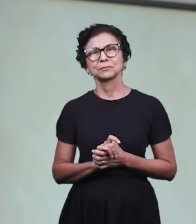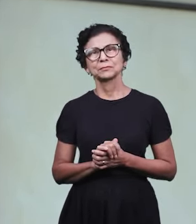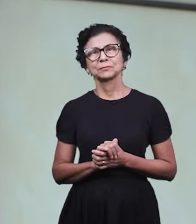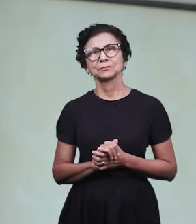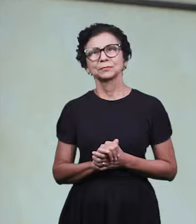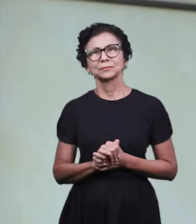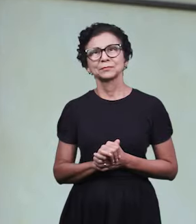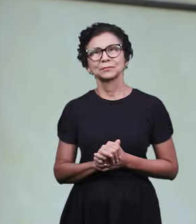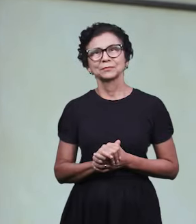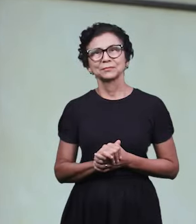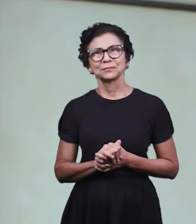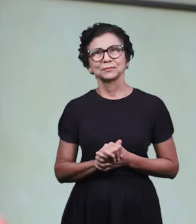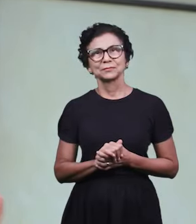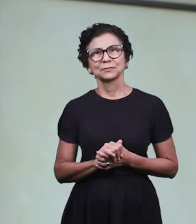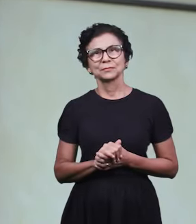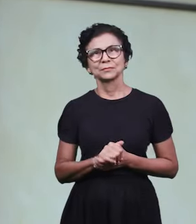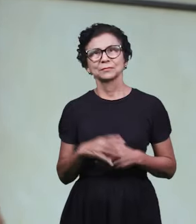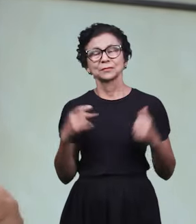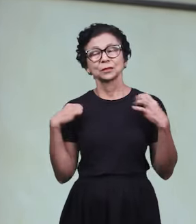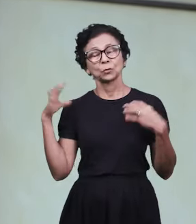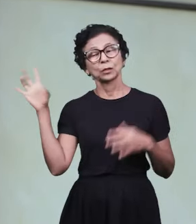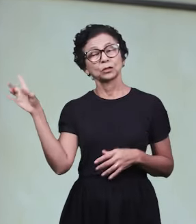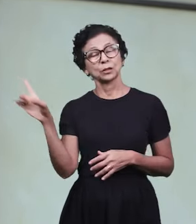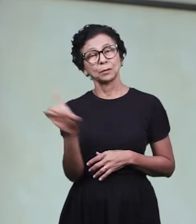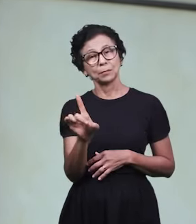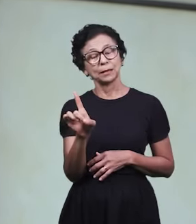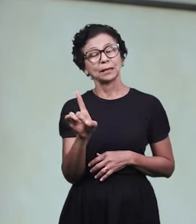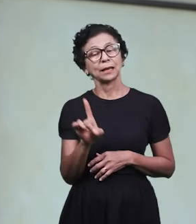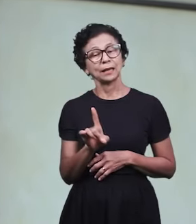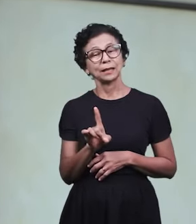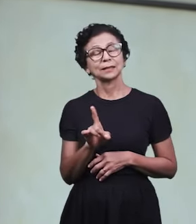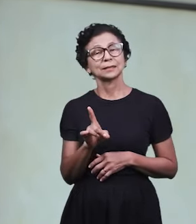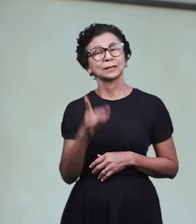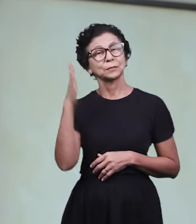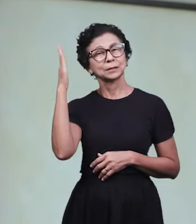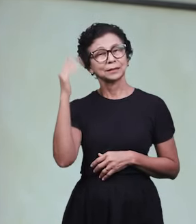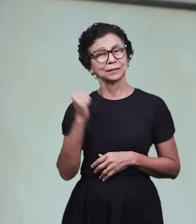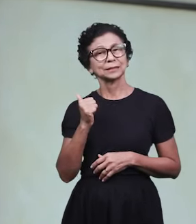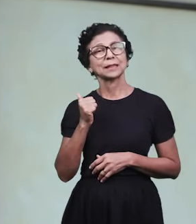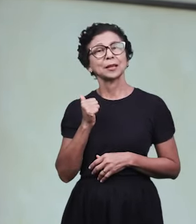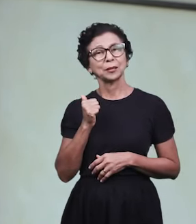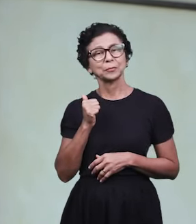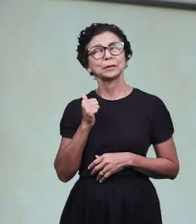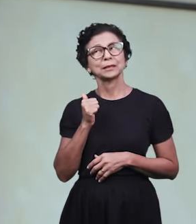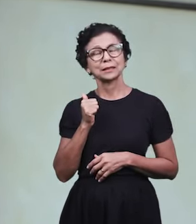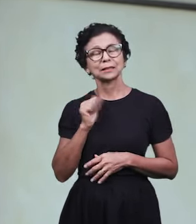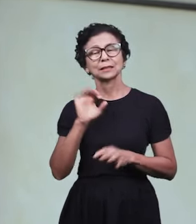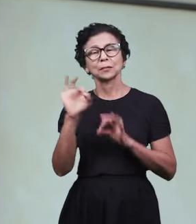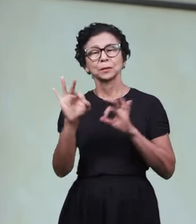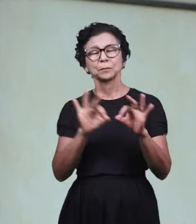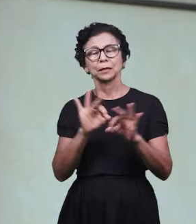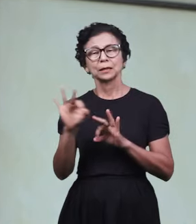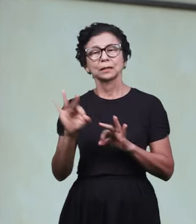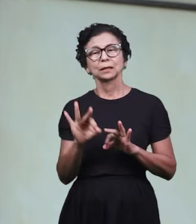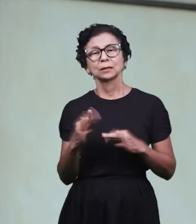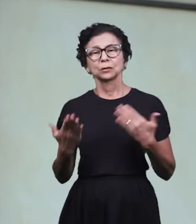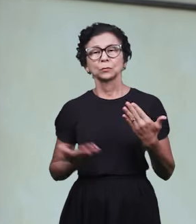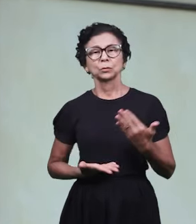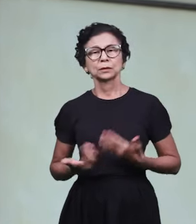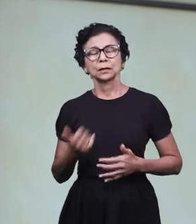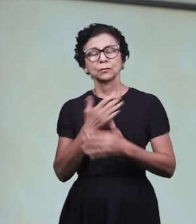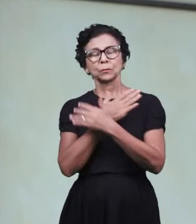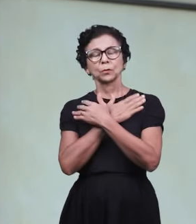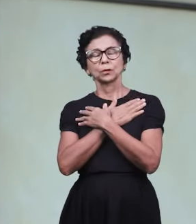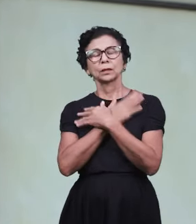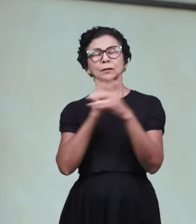a hora. Quando o anjo aparece, é porque o Senhor está preparando para a partida. Para que ele saiba partir em segurança, partir em paz, na